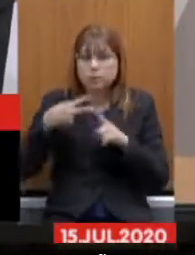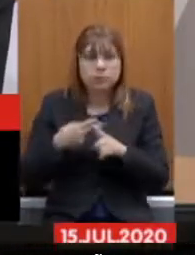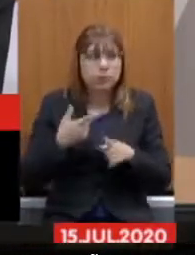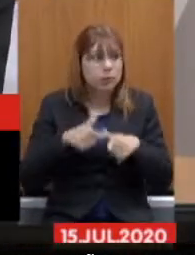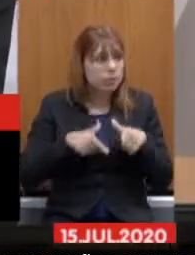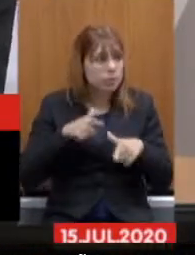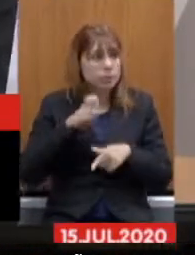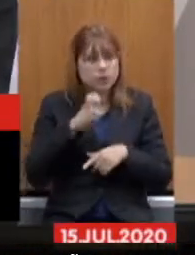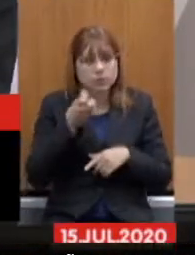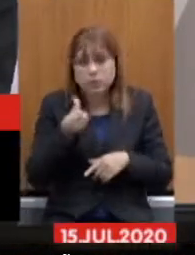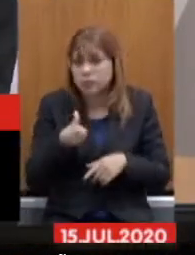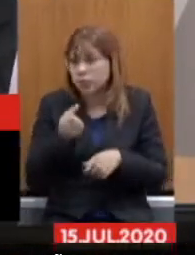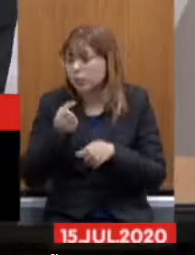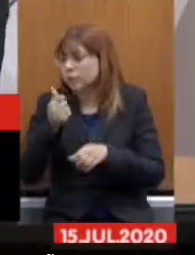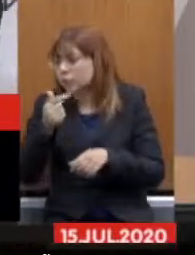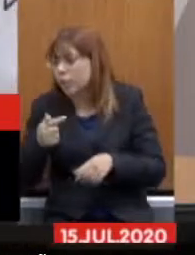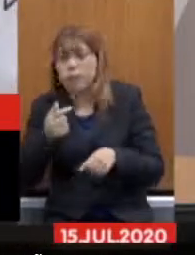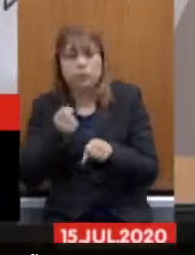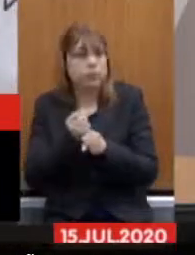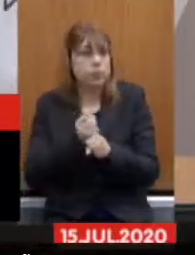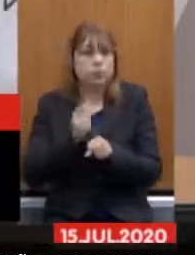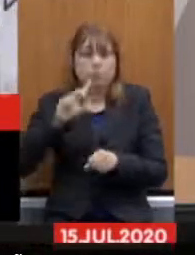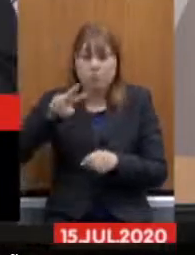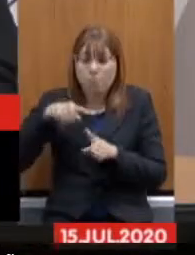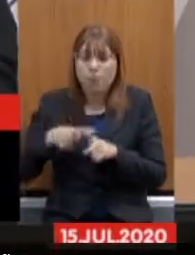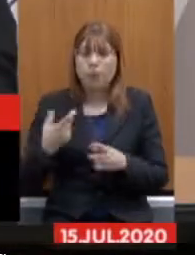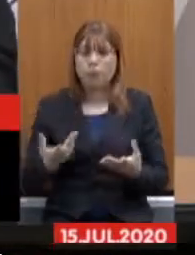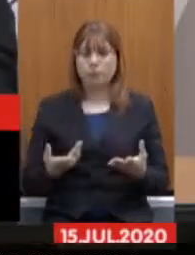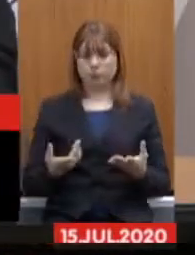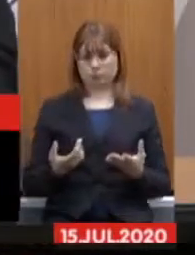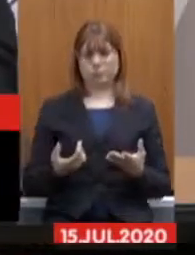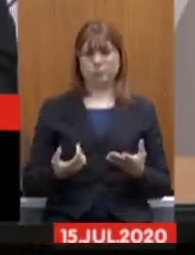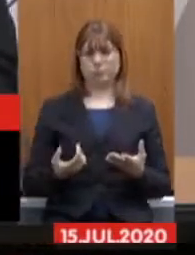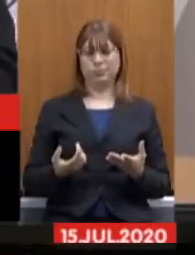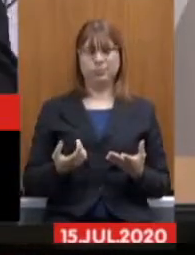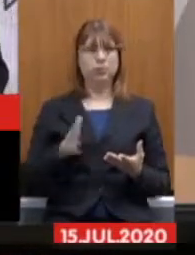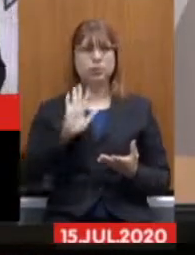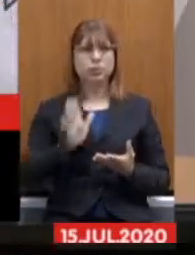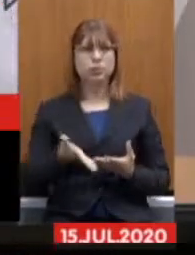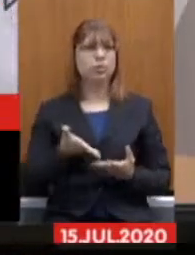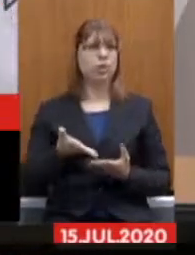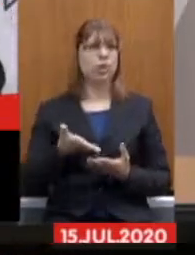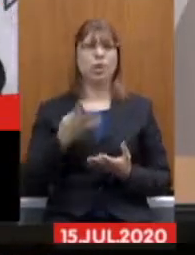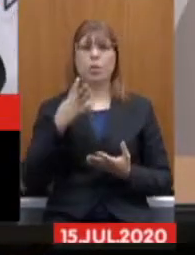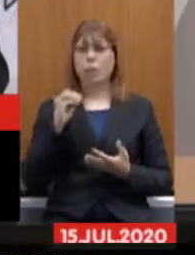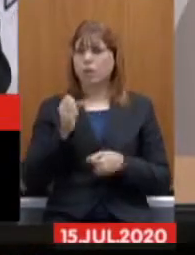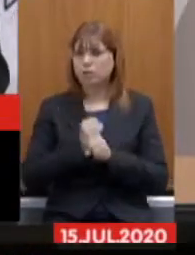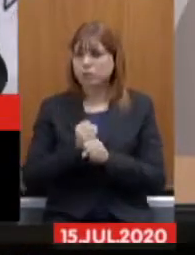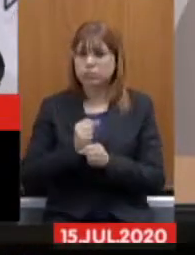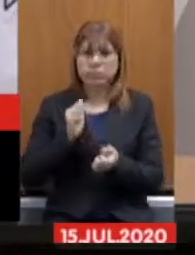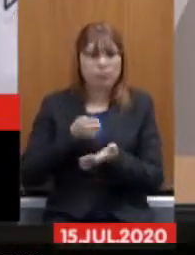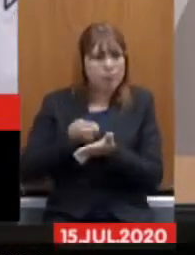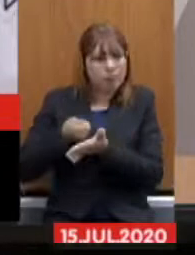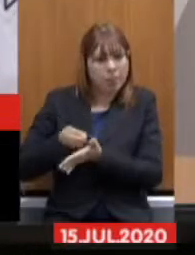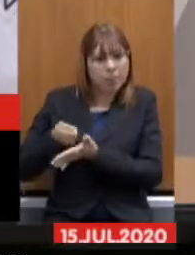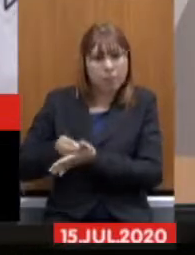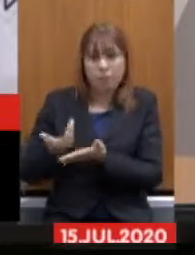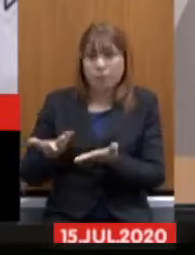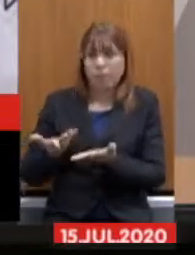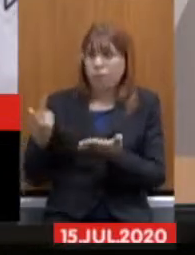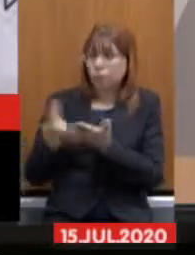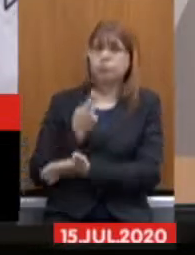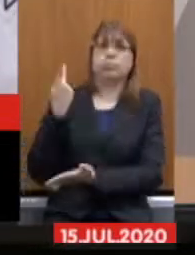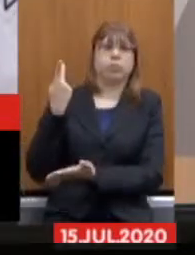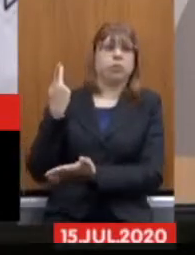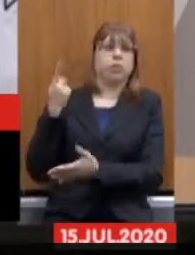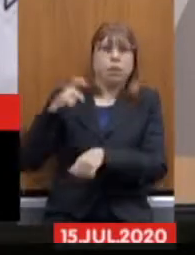isso mas love pessoal já cumpriu 80 90 até 100 porcento já fez 40 anos de contribuição e vai tomar uma